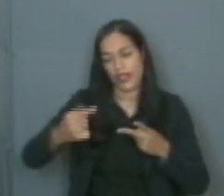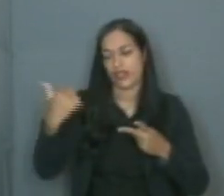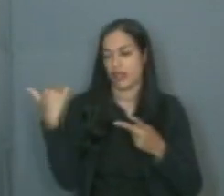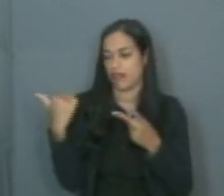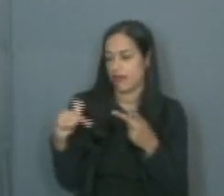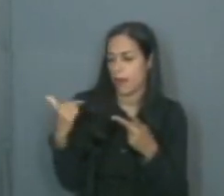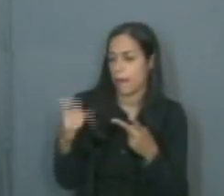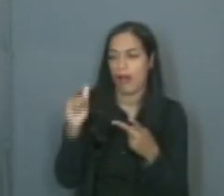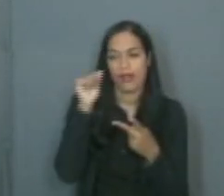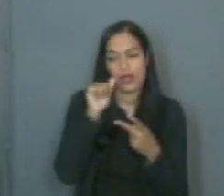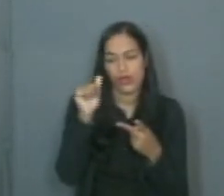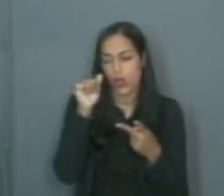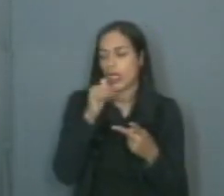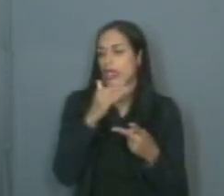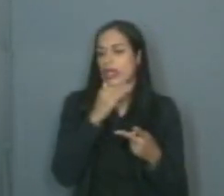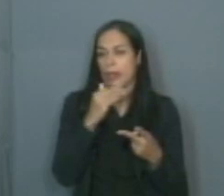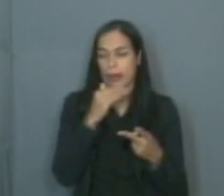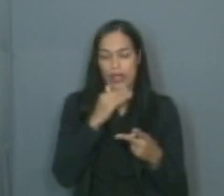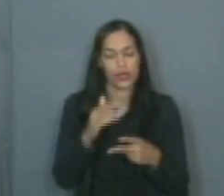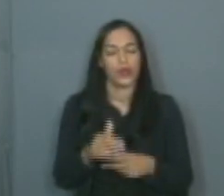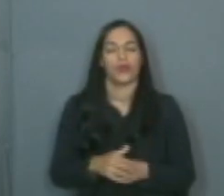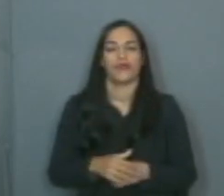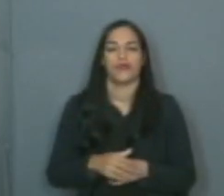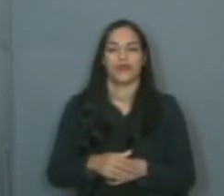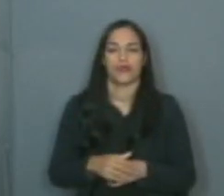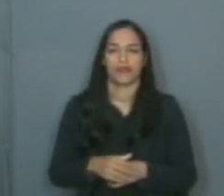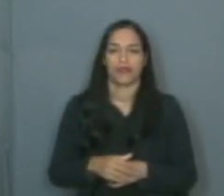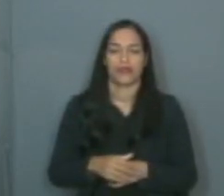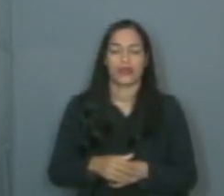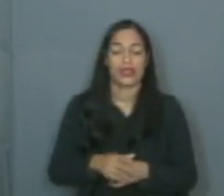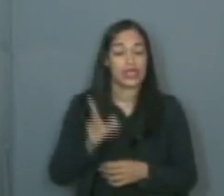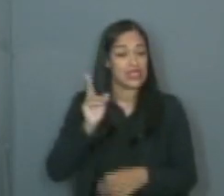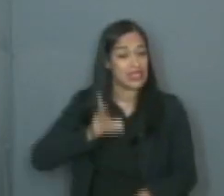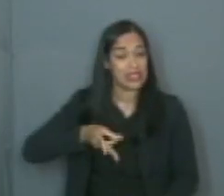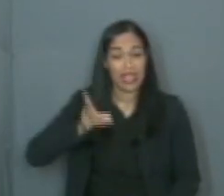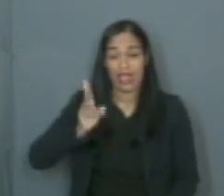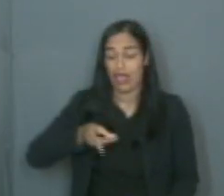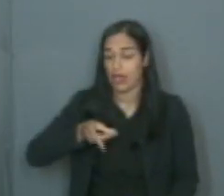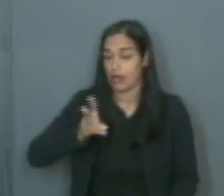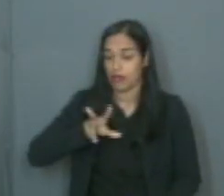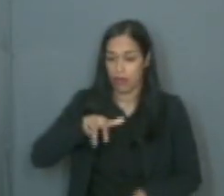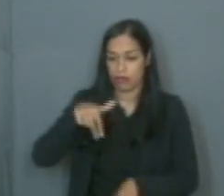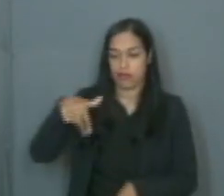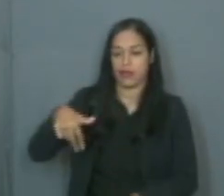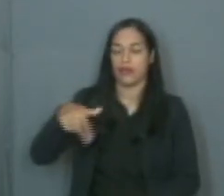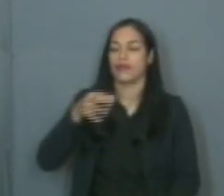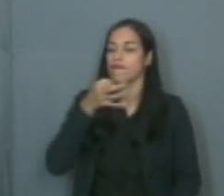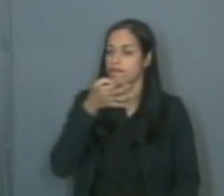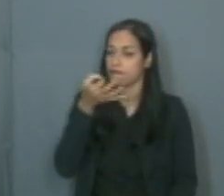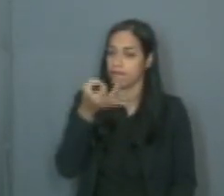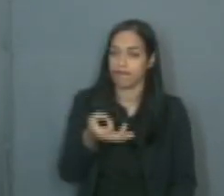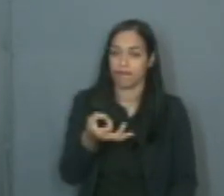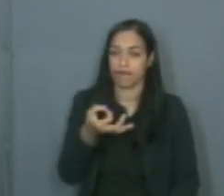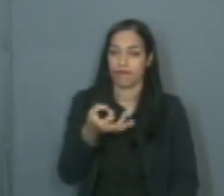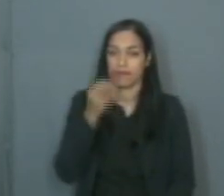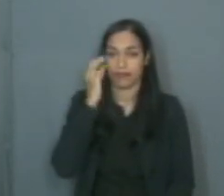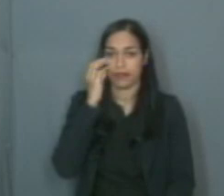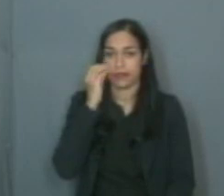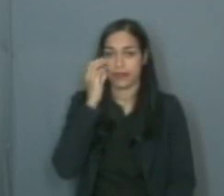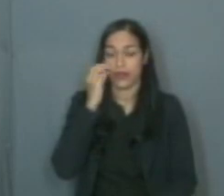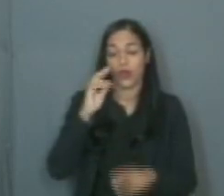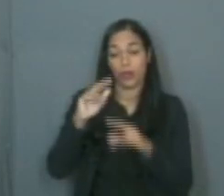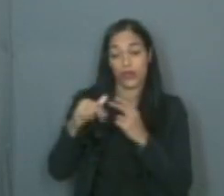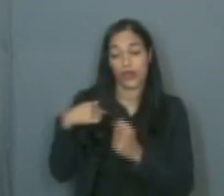trabalhadora, em detrimento de qualquer questão. Está sempre posicionado no momento, naquilo que me trouxe